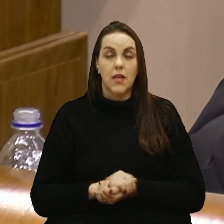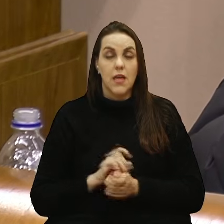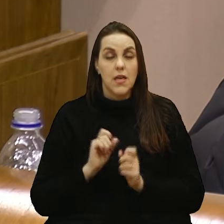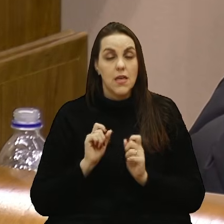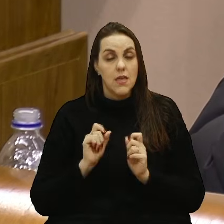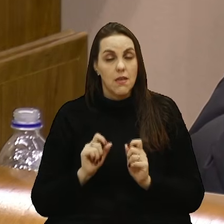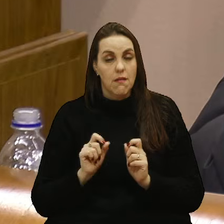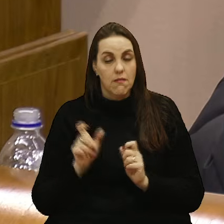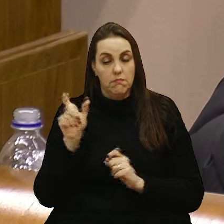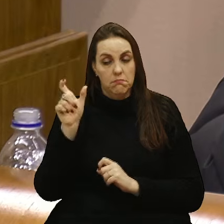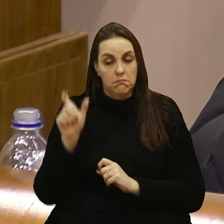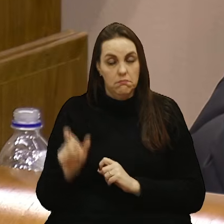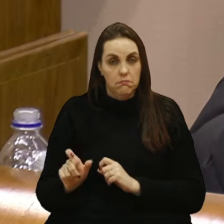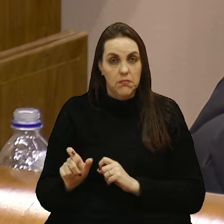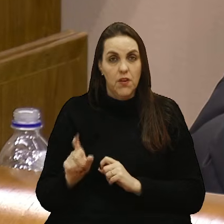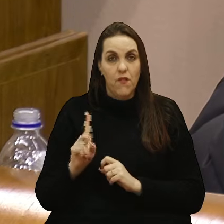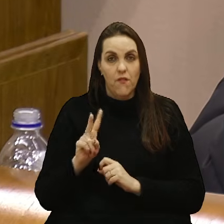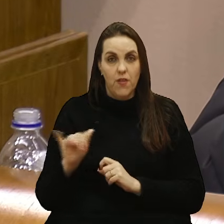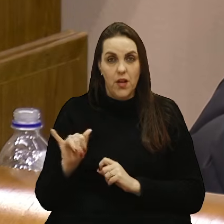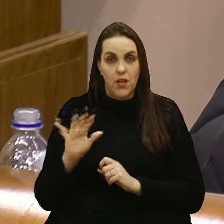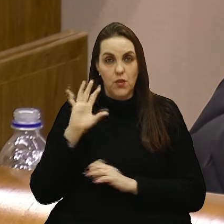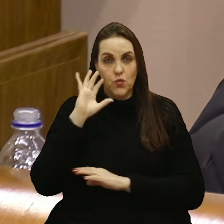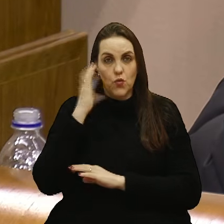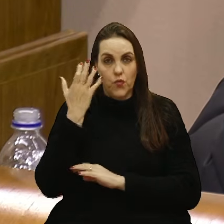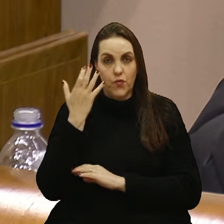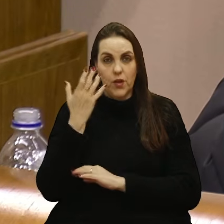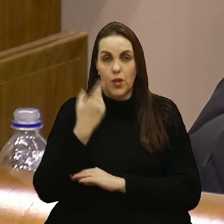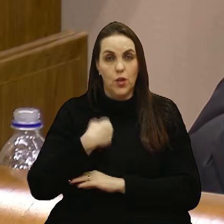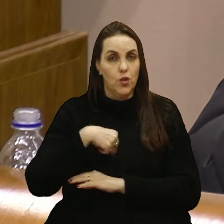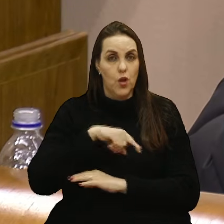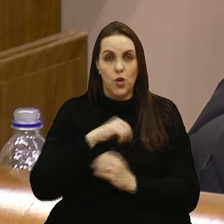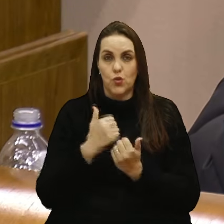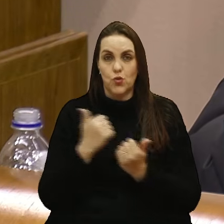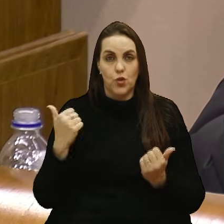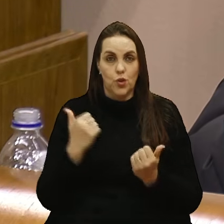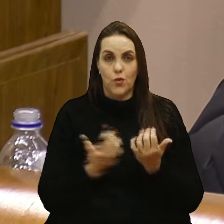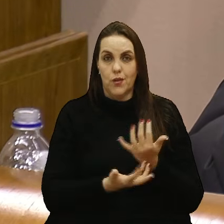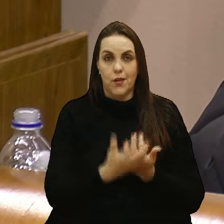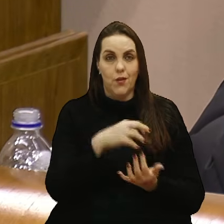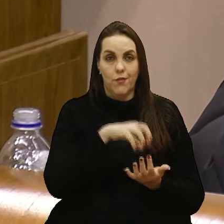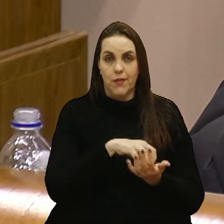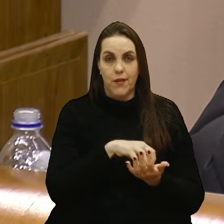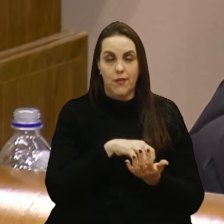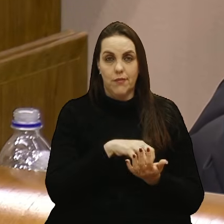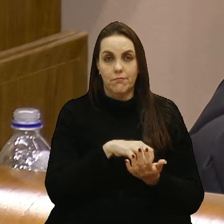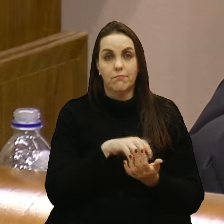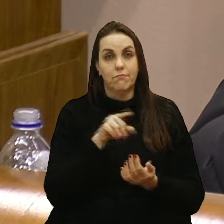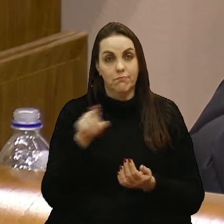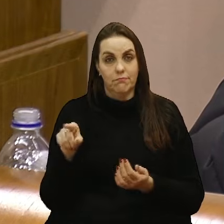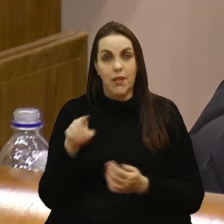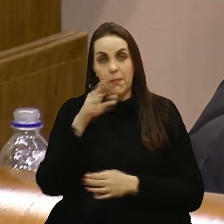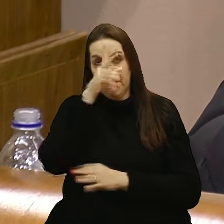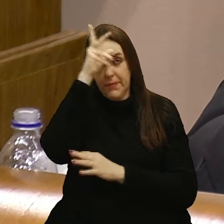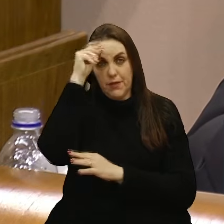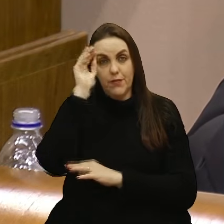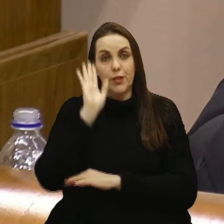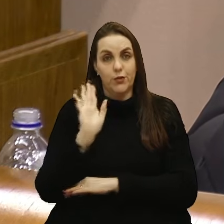isso não vai ser a diretoria da Codeca, e sim o nosso